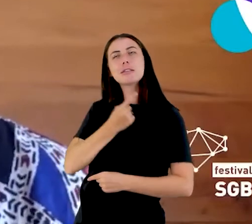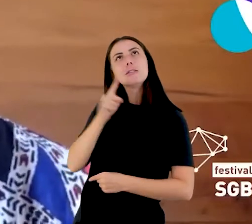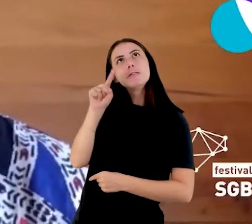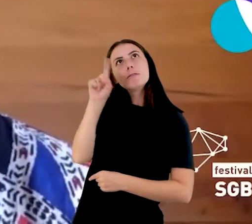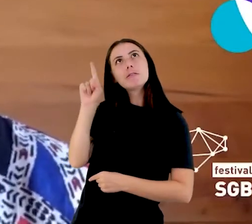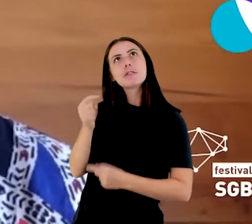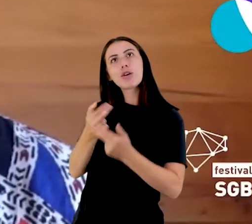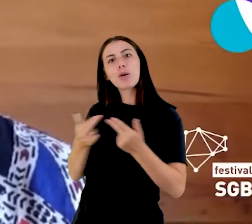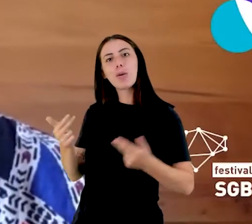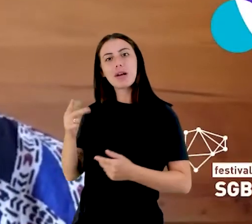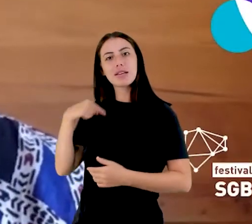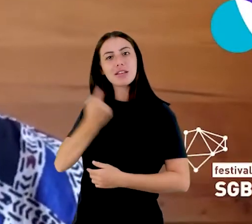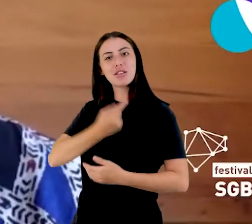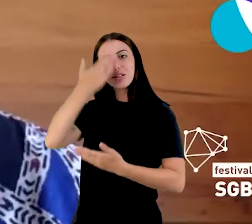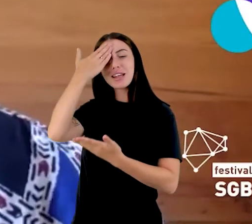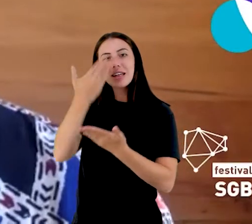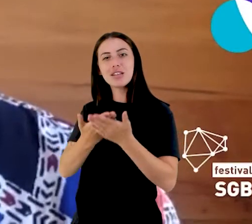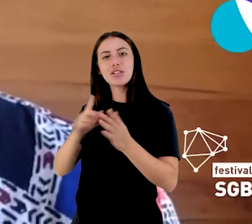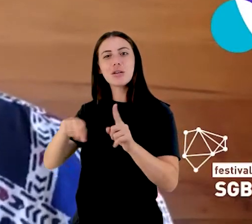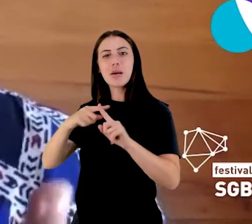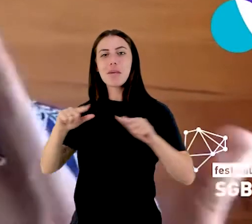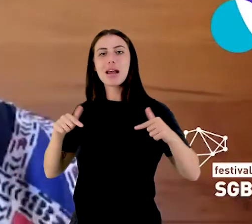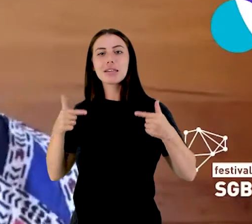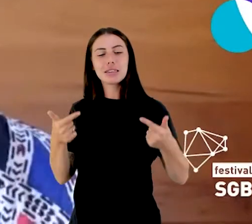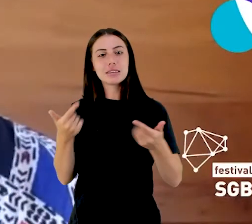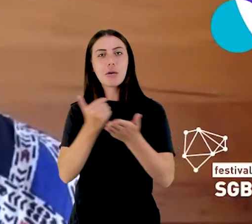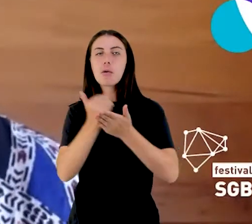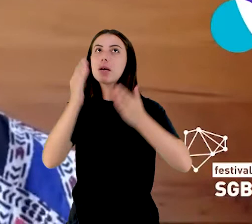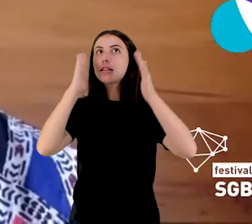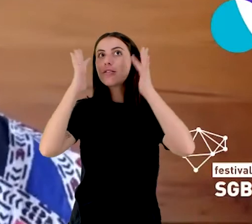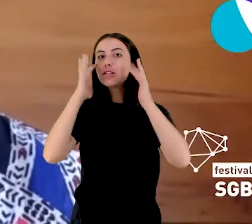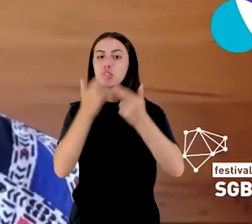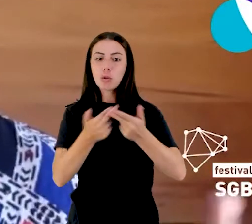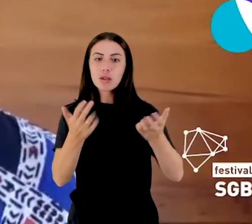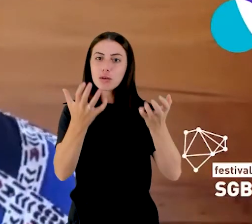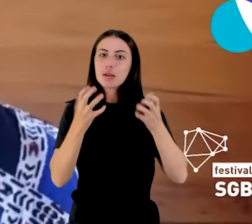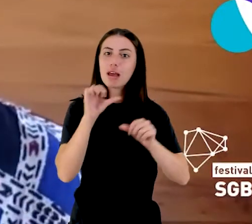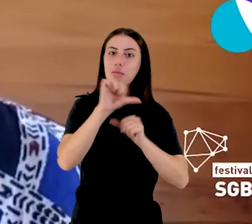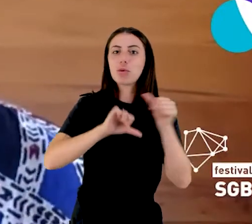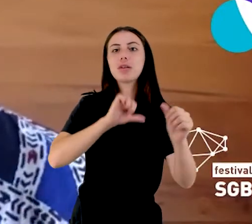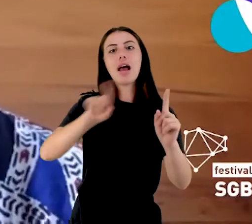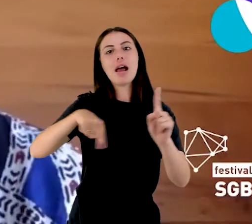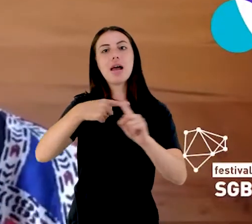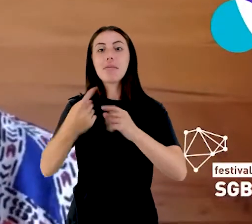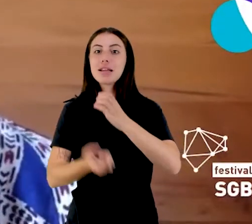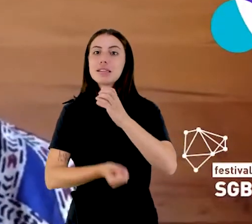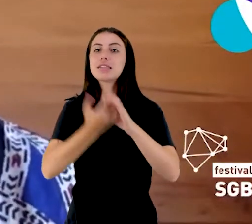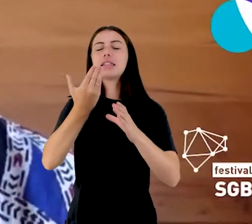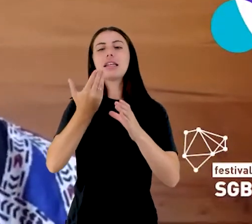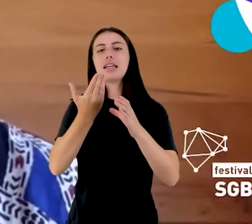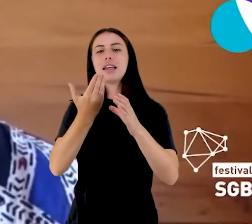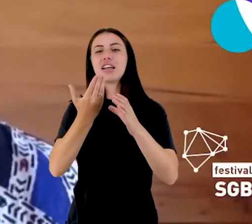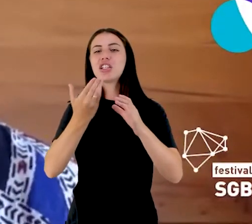poder de a gente questionar as nossas crenças e atitudes e pensar o que a gente quer mudar, o que a gente quer